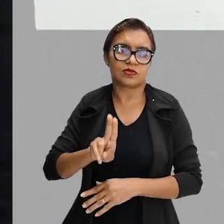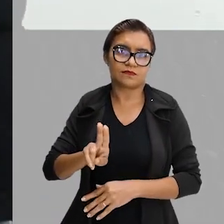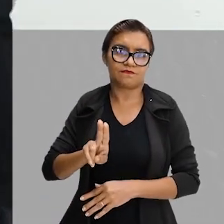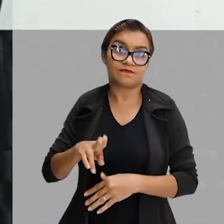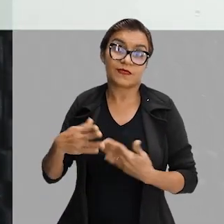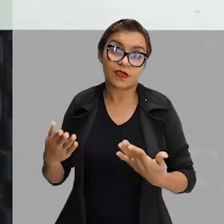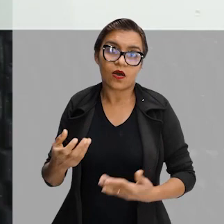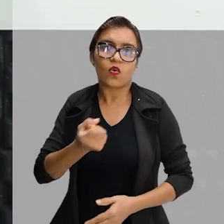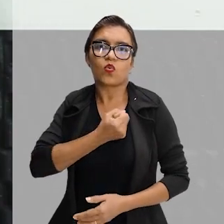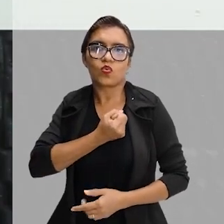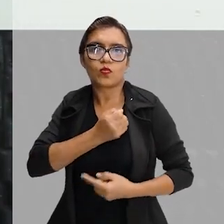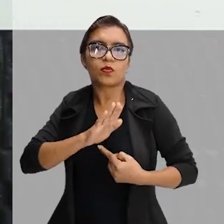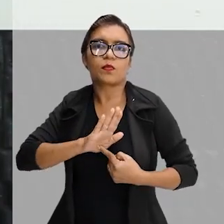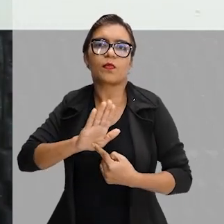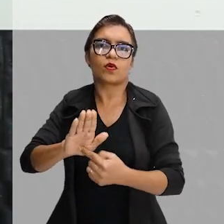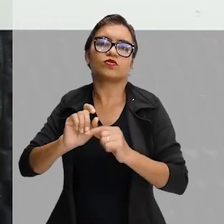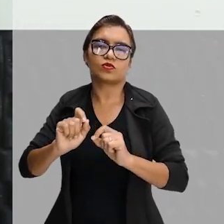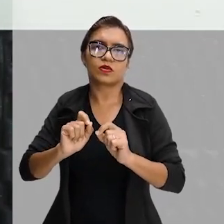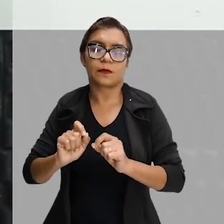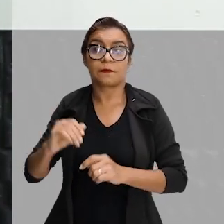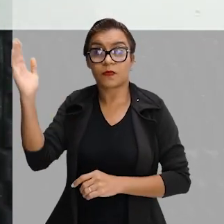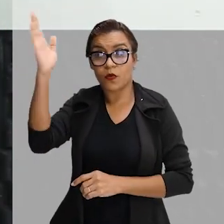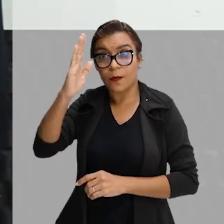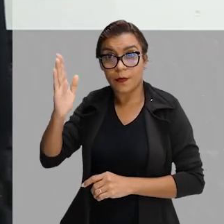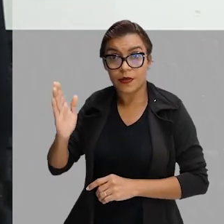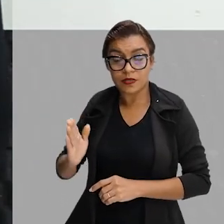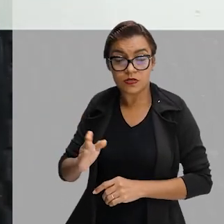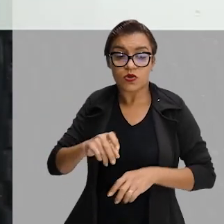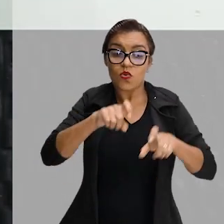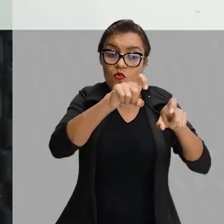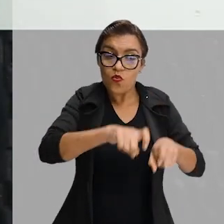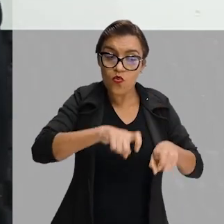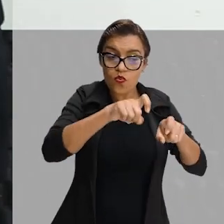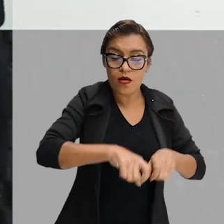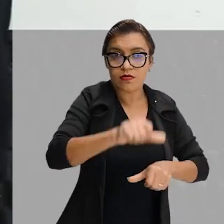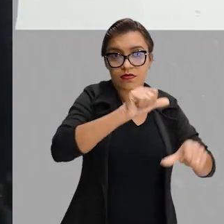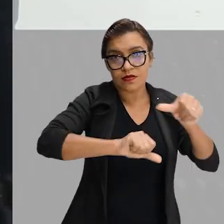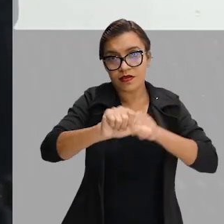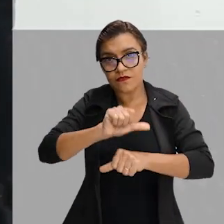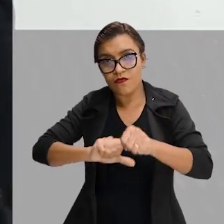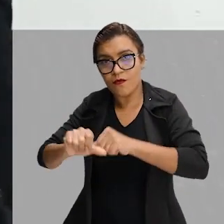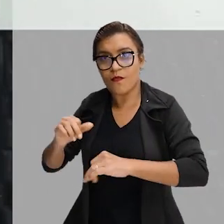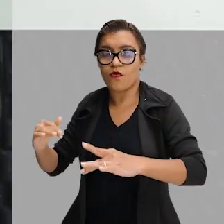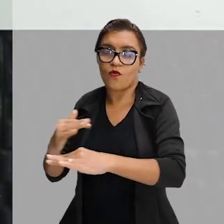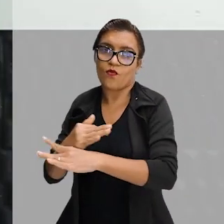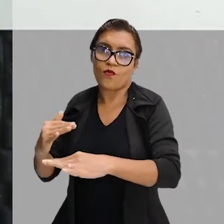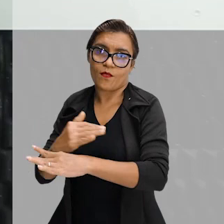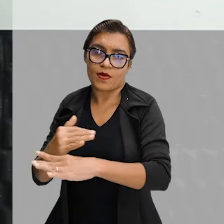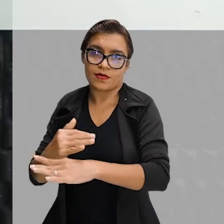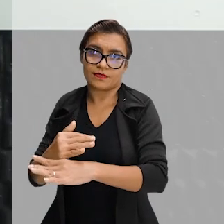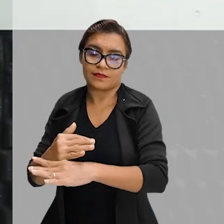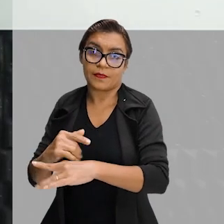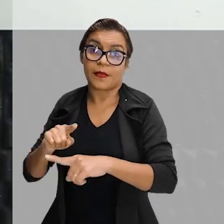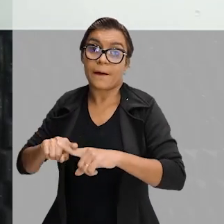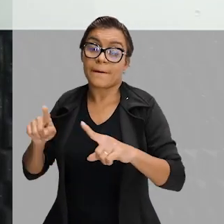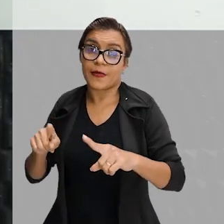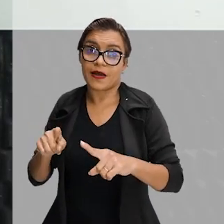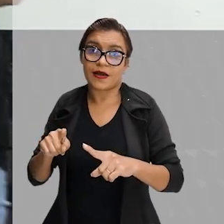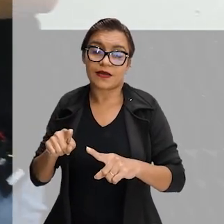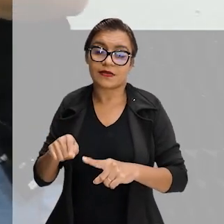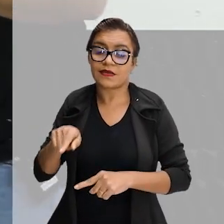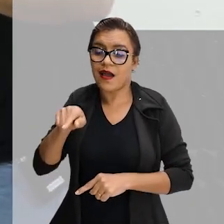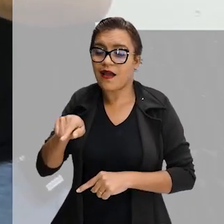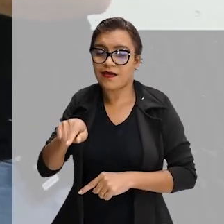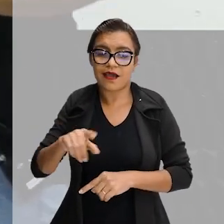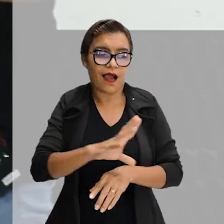Gente, o Brasil rural se transformou em um Brasil urbano, mas o Brasil urbano não conseguiu absorver a população que veio do